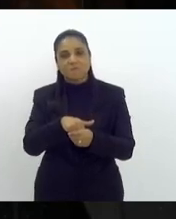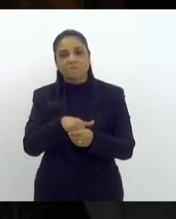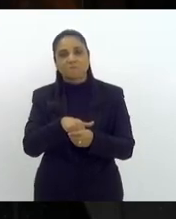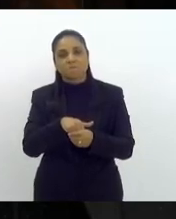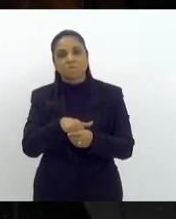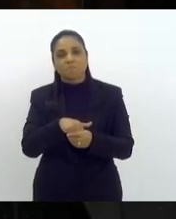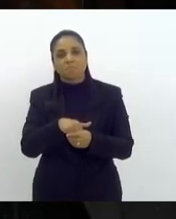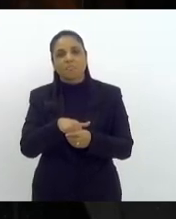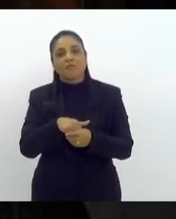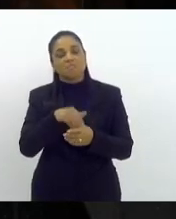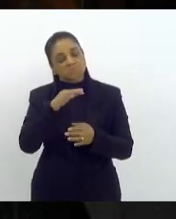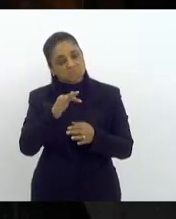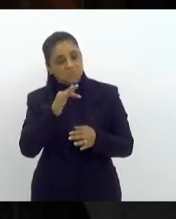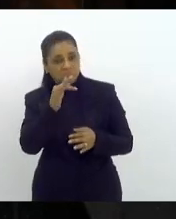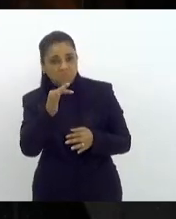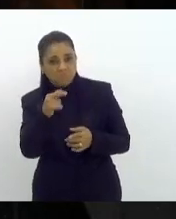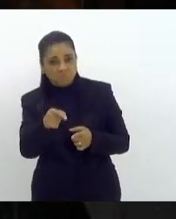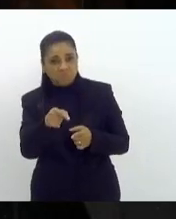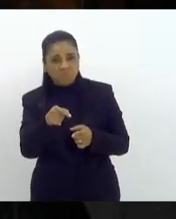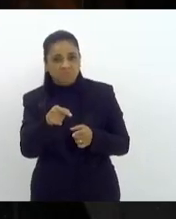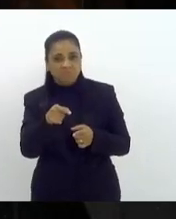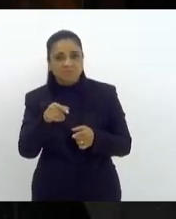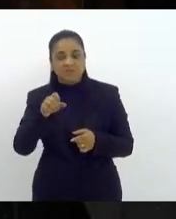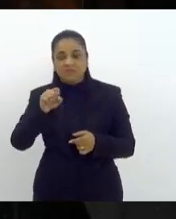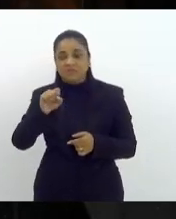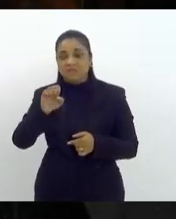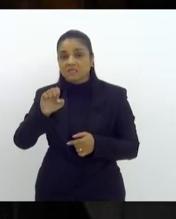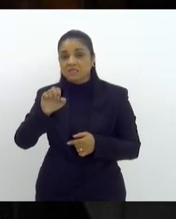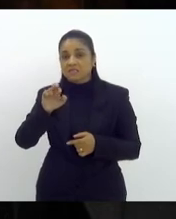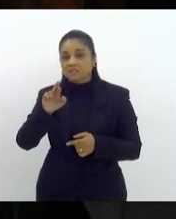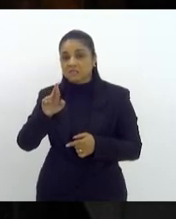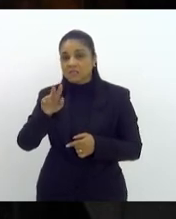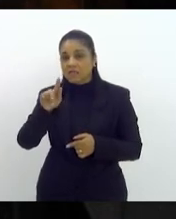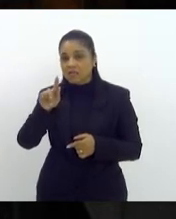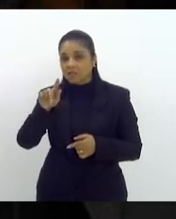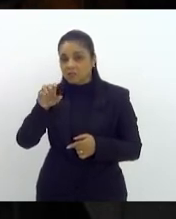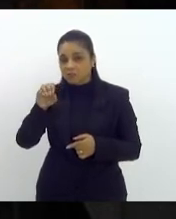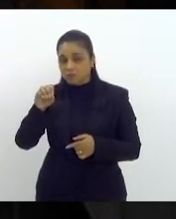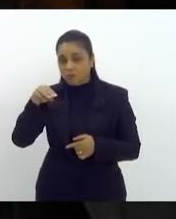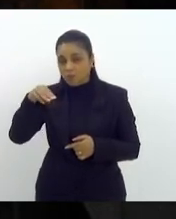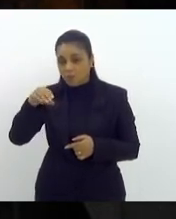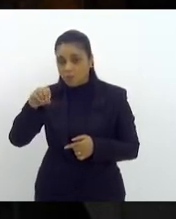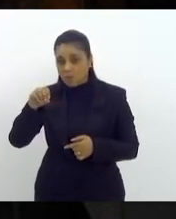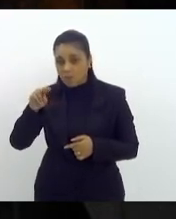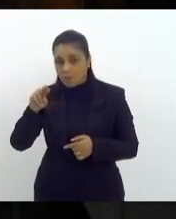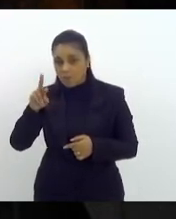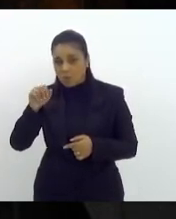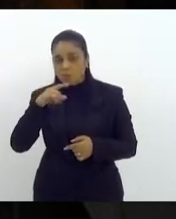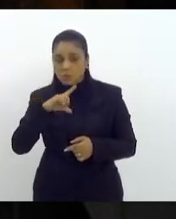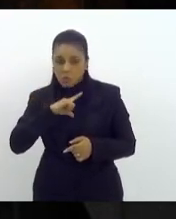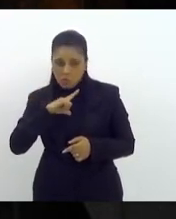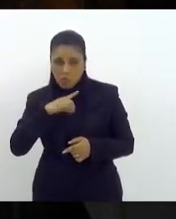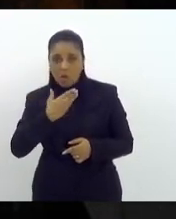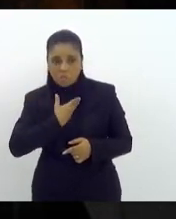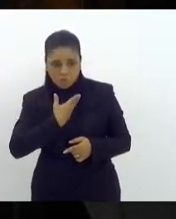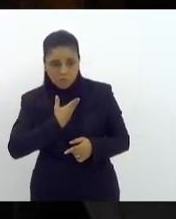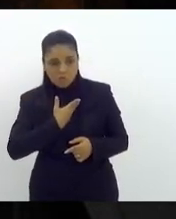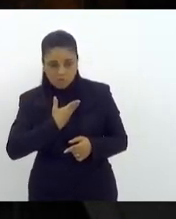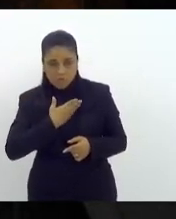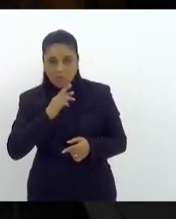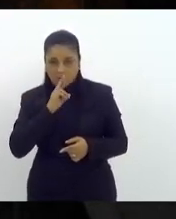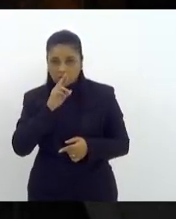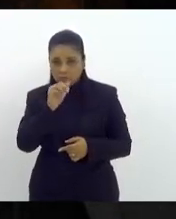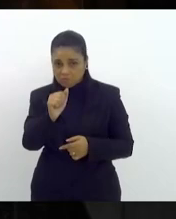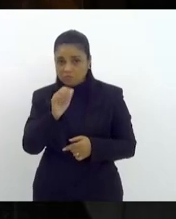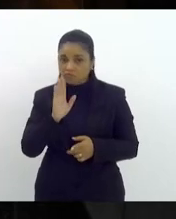Possivelmente o próximo vai ser Sérgio moro tô sabendo que tem um colega nosso aqui né Rodrigo Amorim que